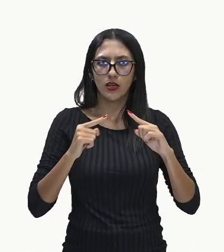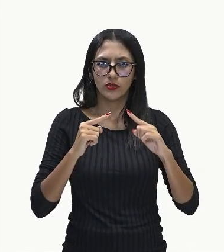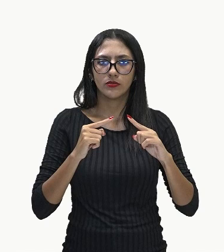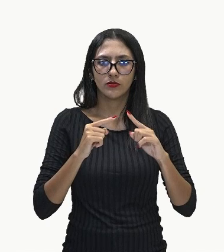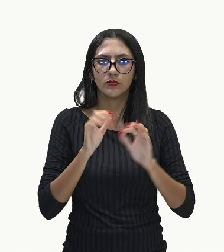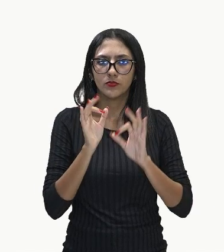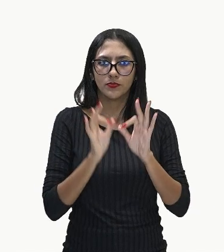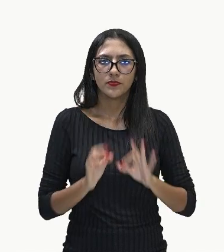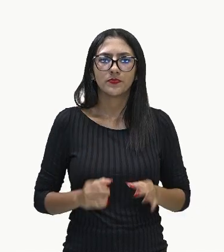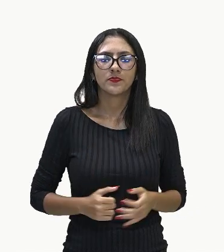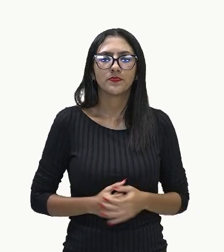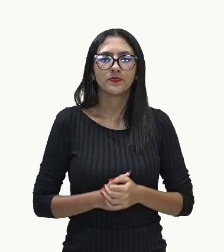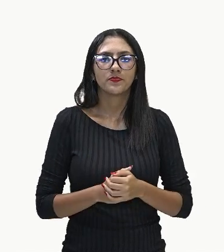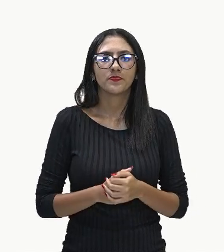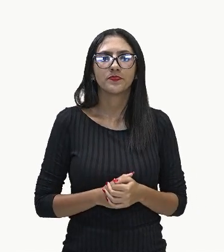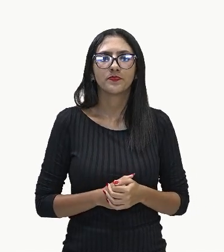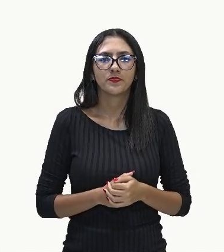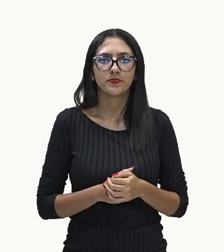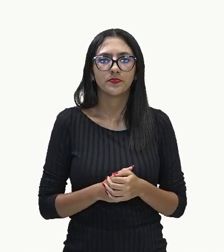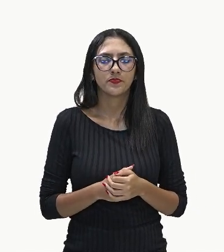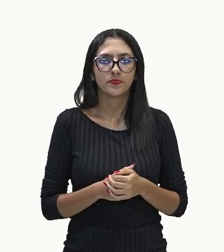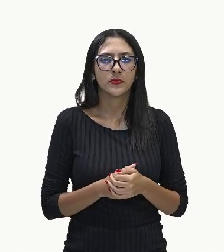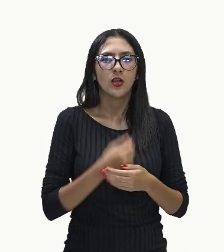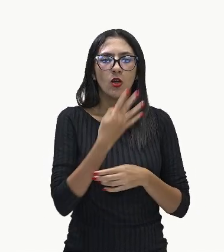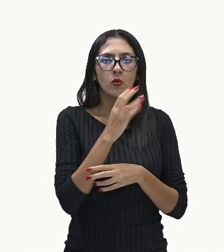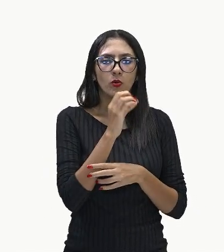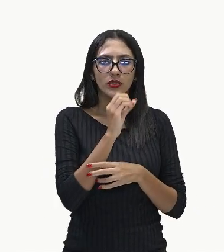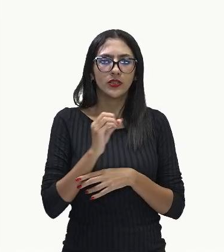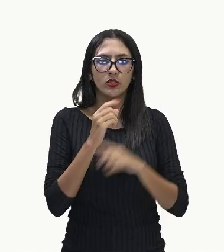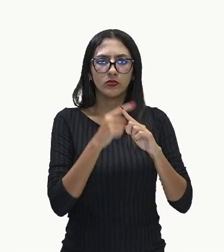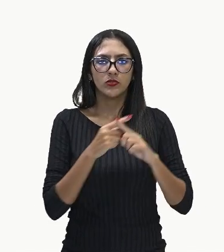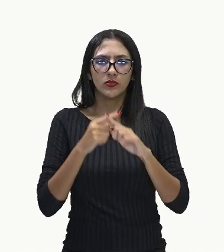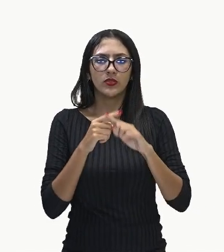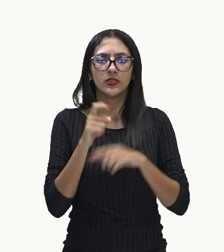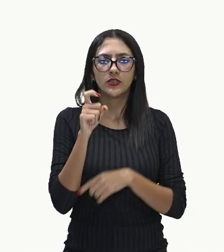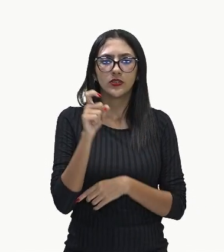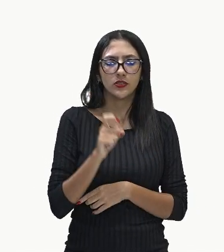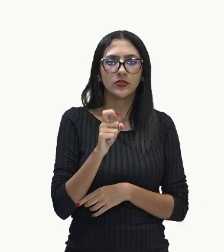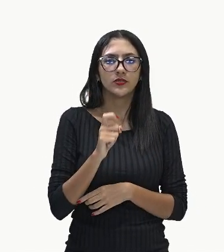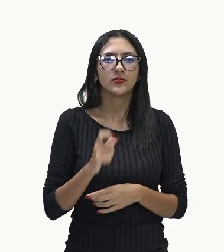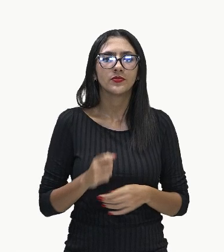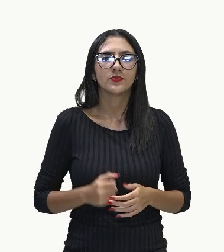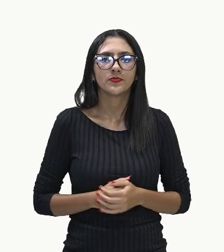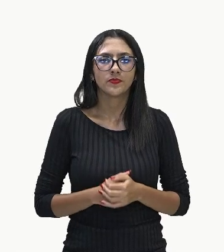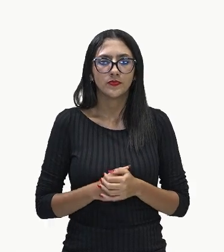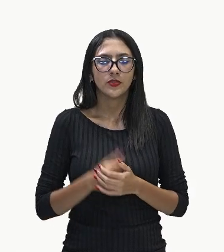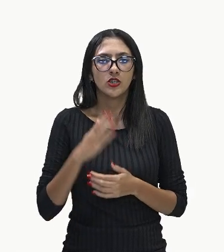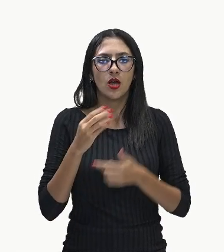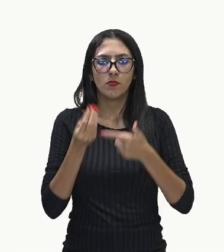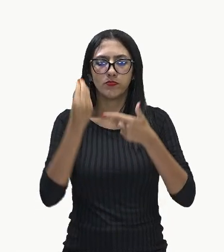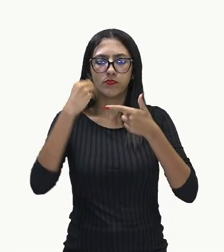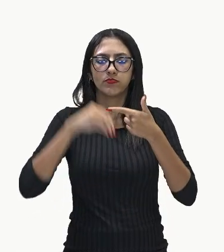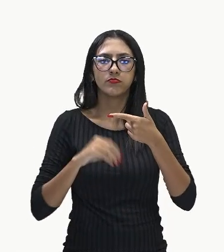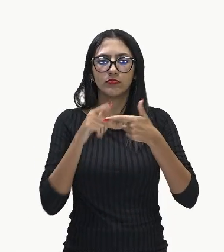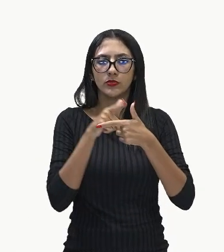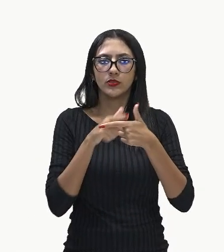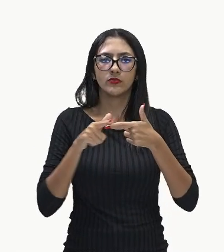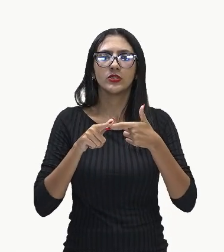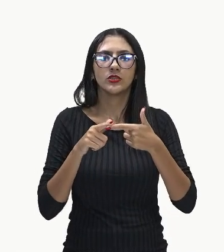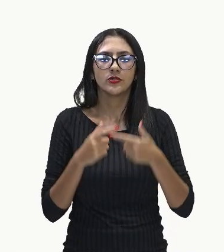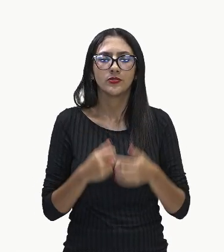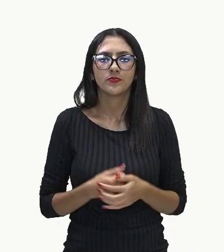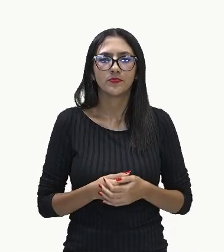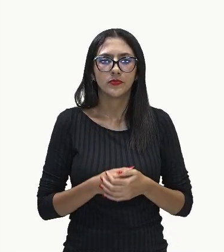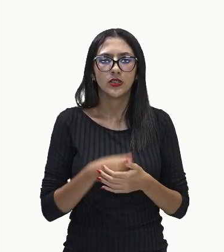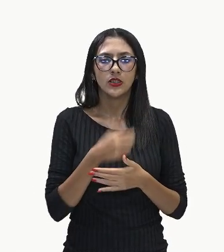Tá bom? Então, 400 vezes x, o 400 vai estar multiplicando, já vai descer dividindo. A gente fazendo 110 vezes